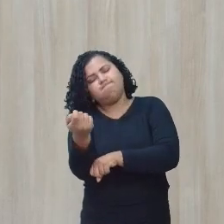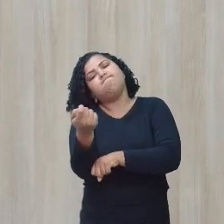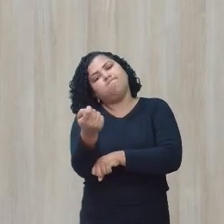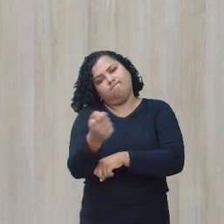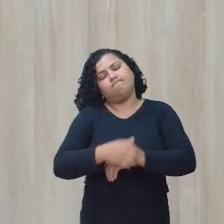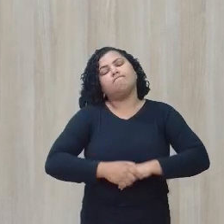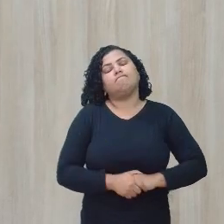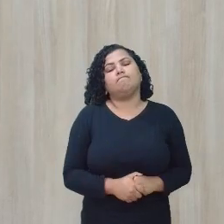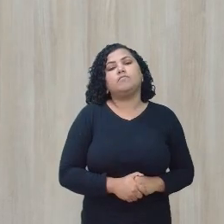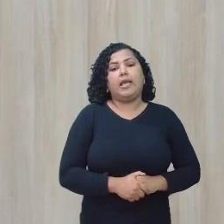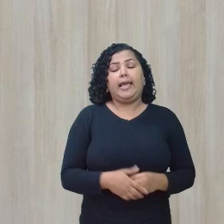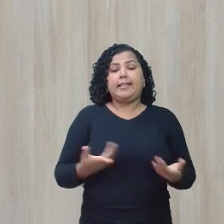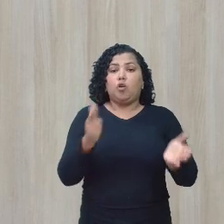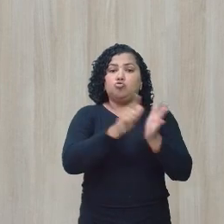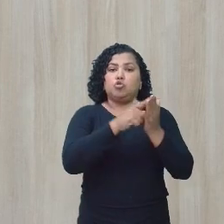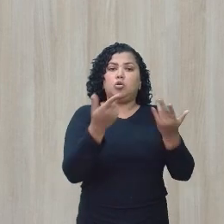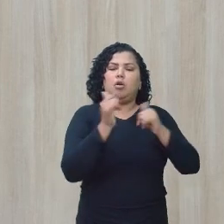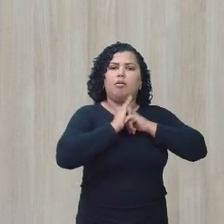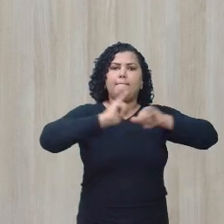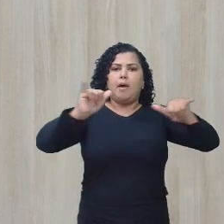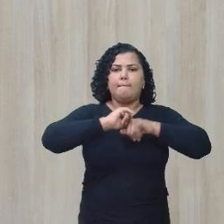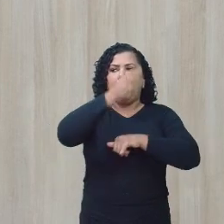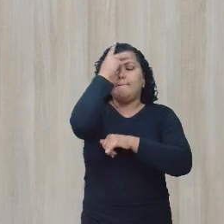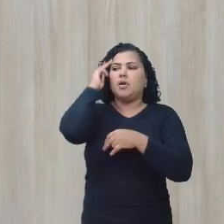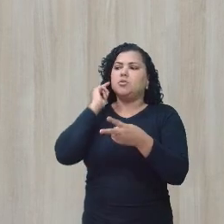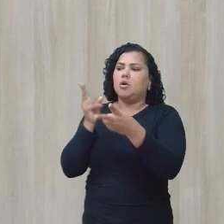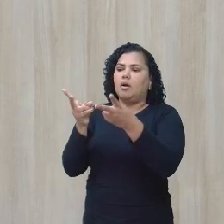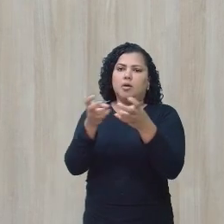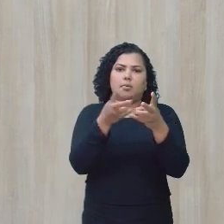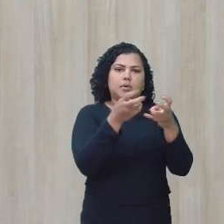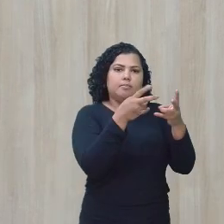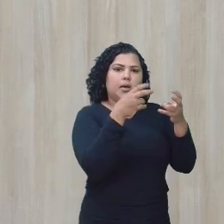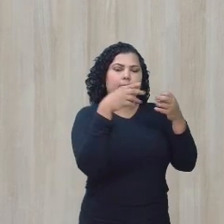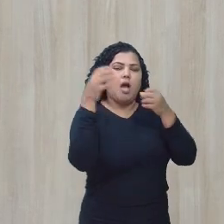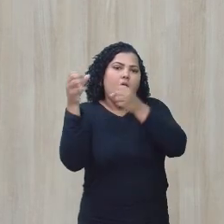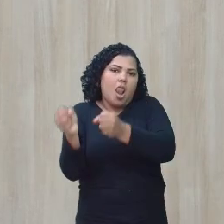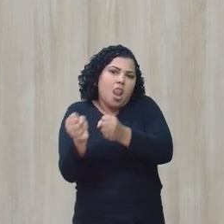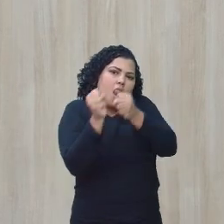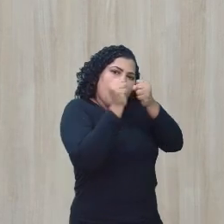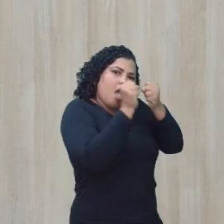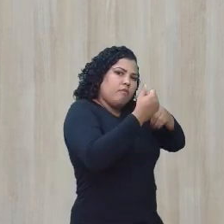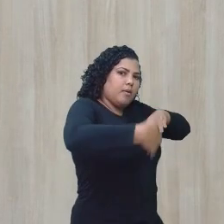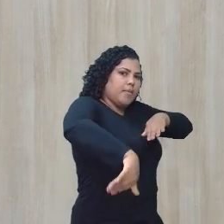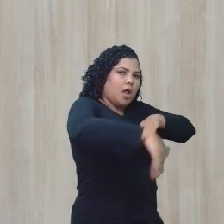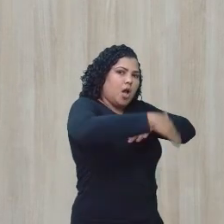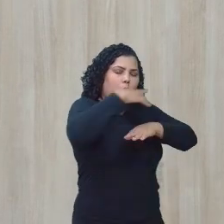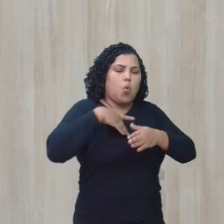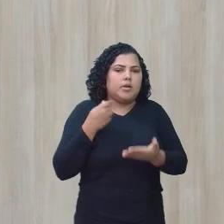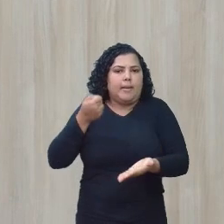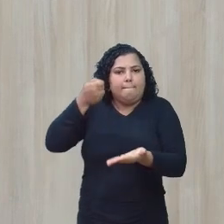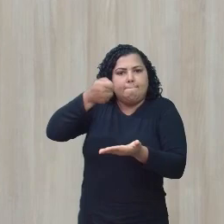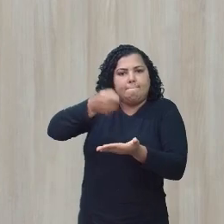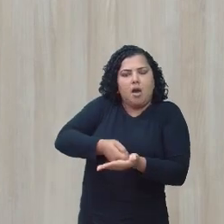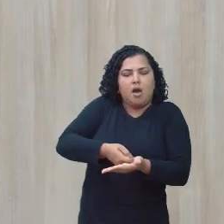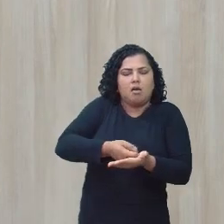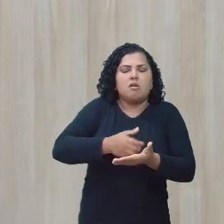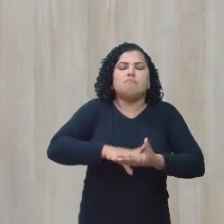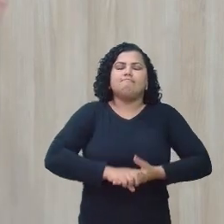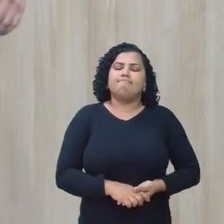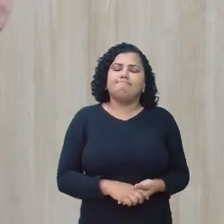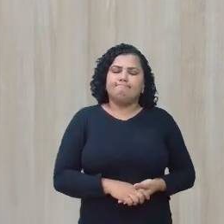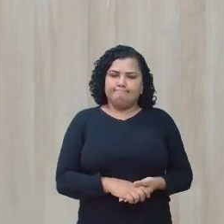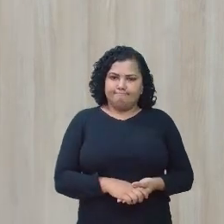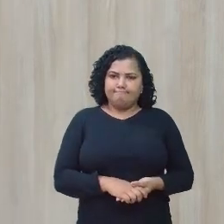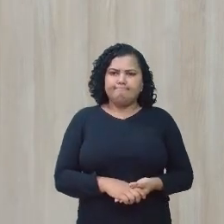está ali sendo anunciado, né, para que quem achar, né, leve para o endereço e recebe uma recompensa. E aí o nosso robôzinho